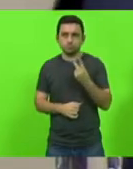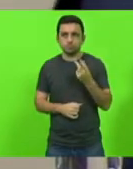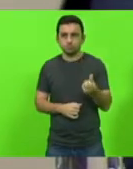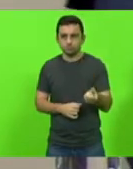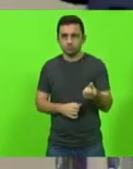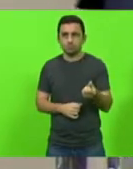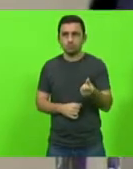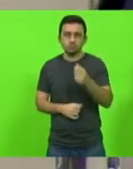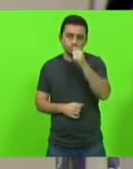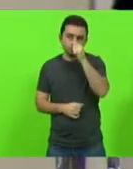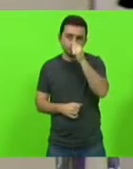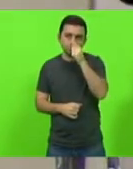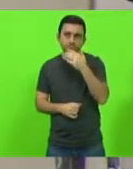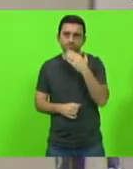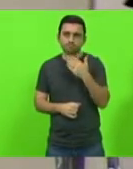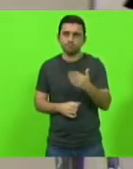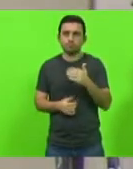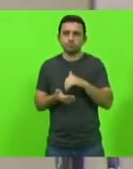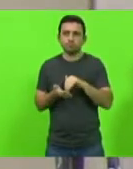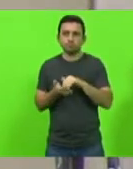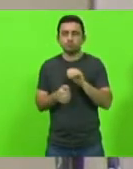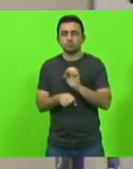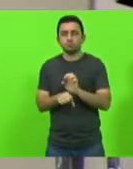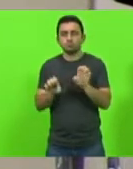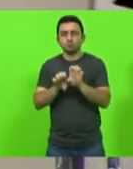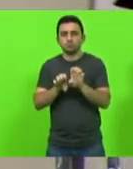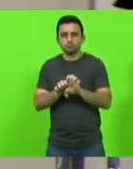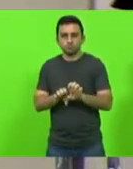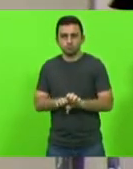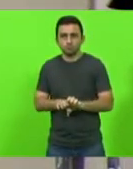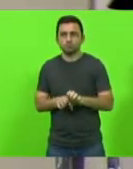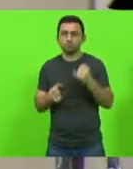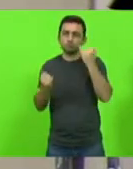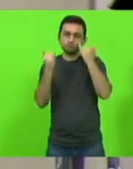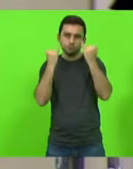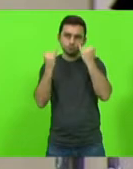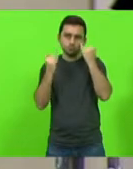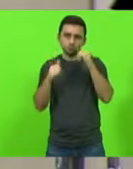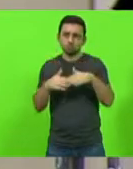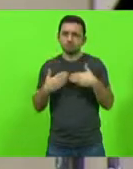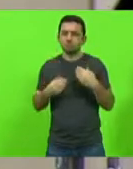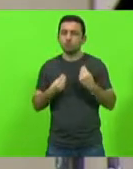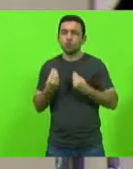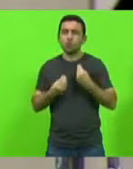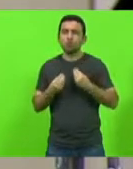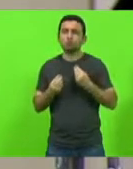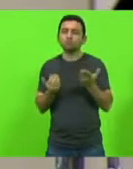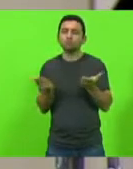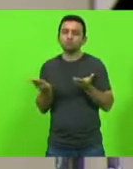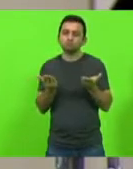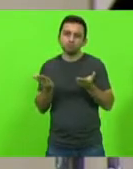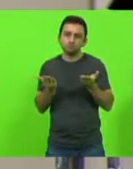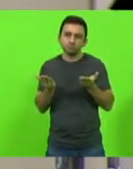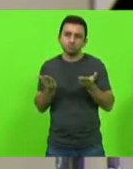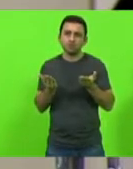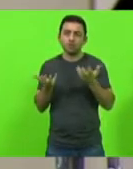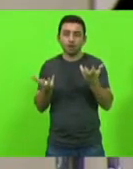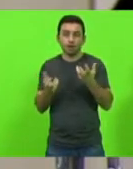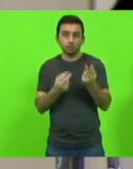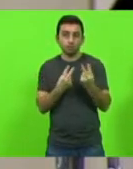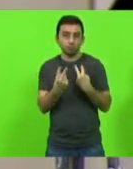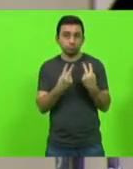joanmin solicitando ao secretário de estado da infraestrutura informações acerca do andamento da licitação que visa realizar a duplicação